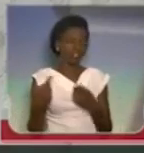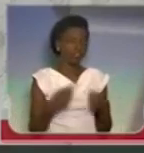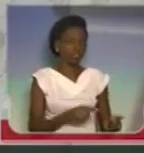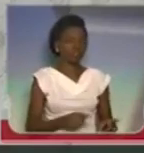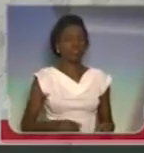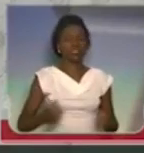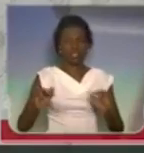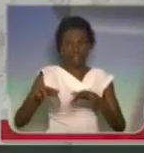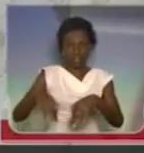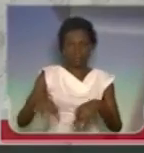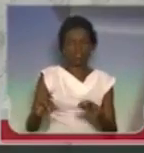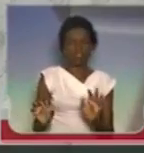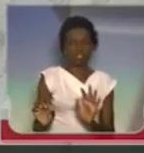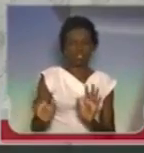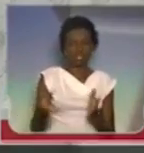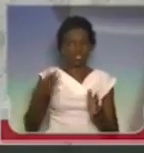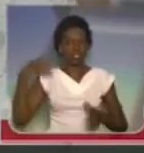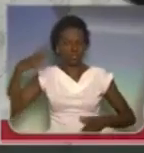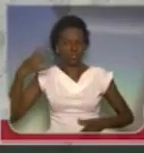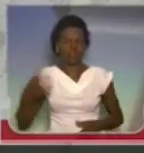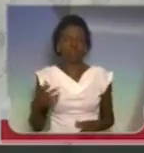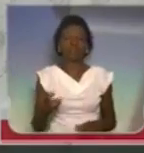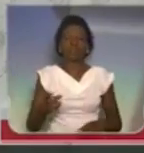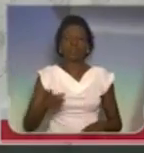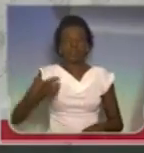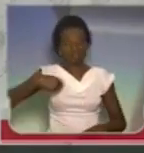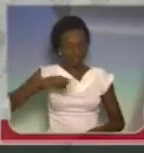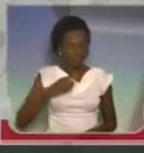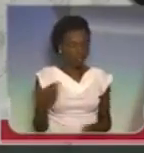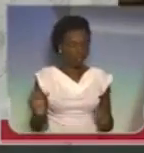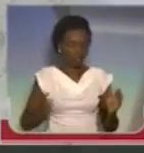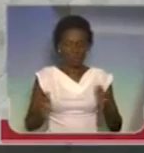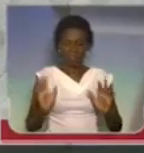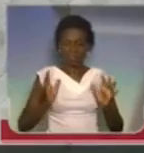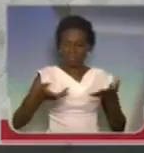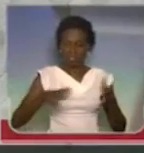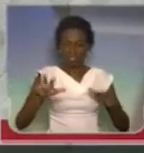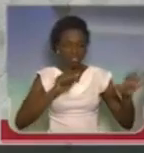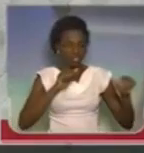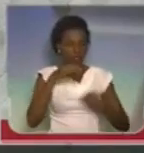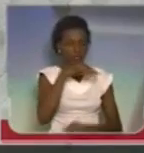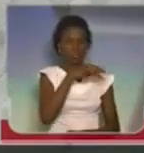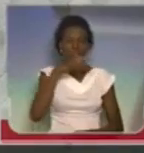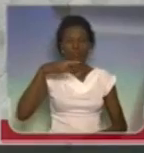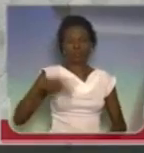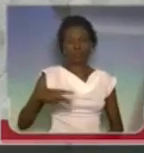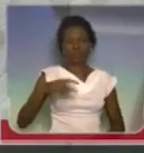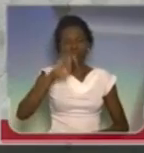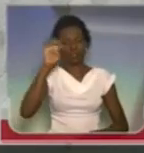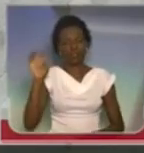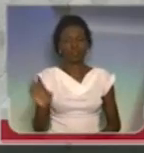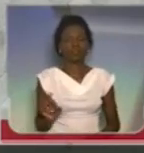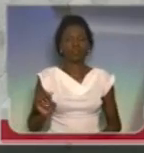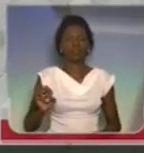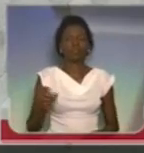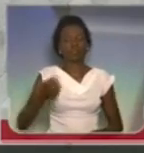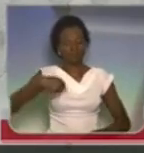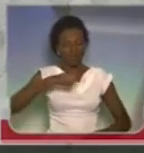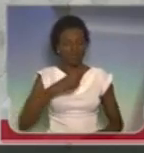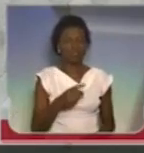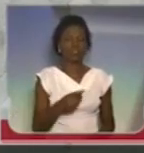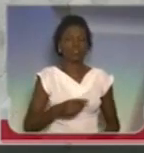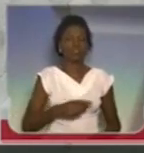aqui que já nosso mandato já acionou o ministério público estadual e nós estamos